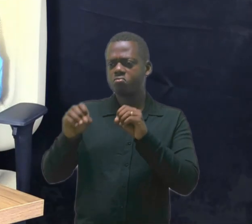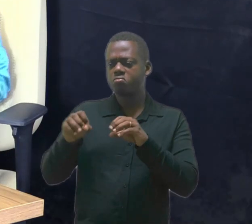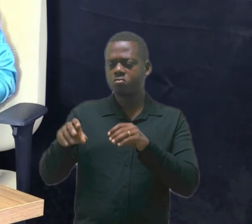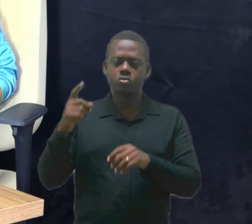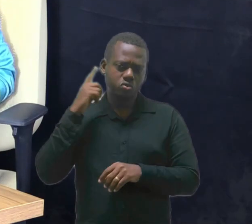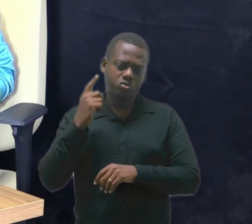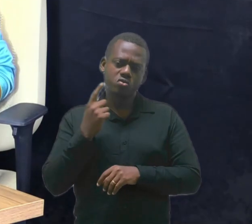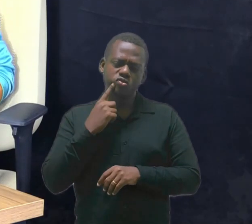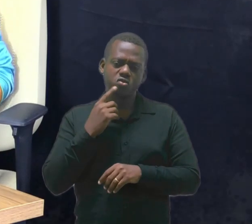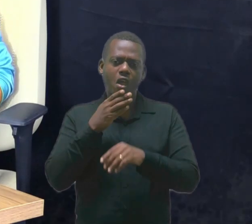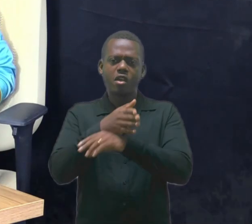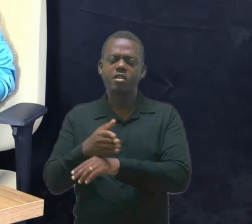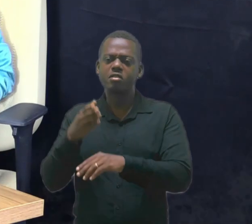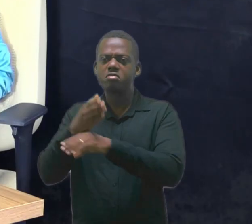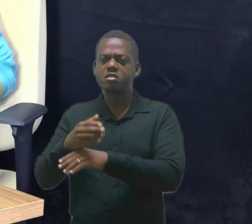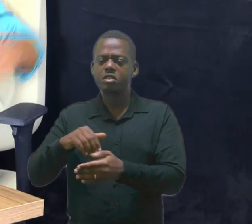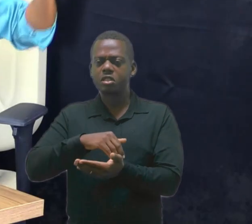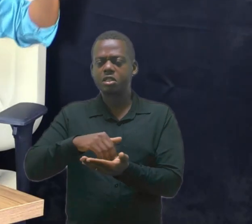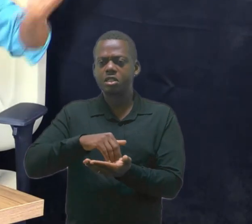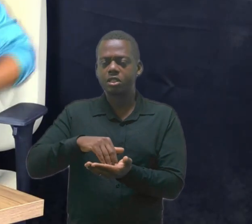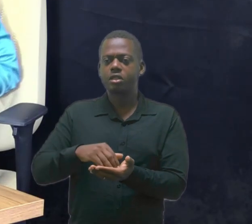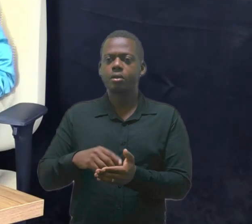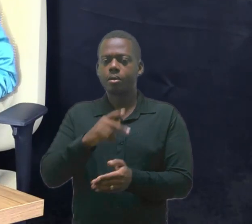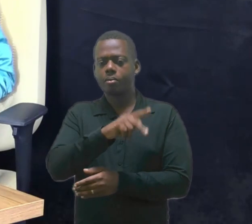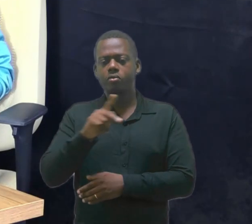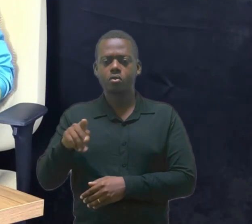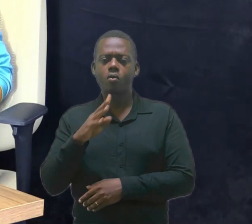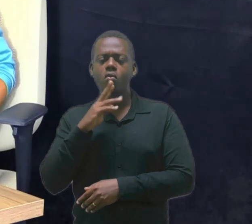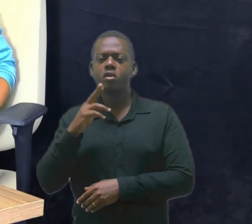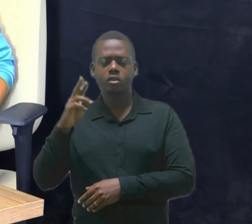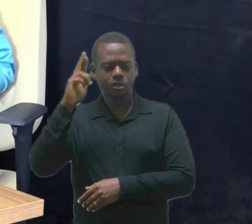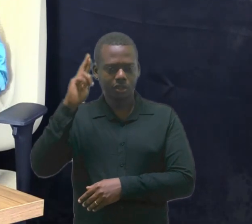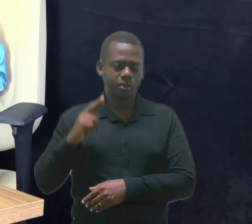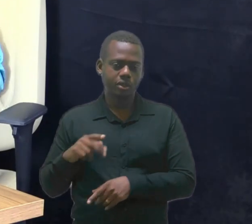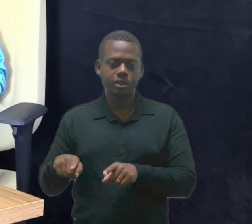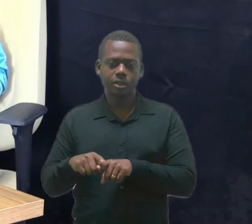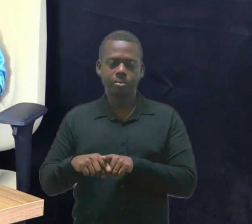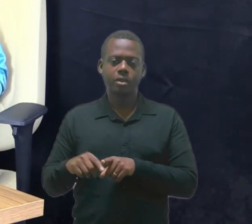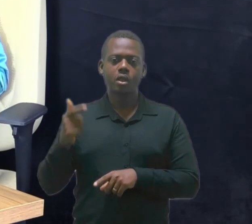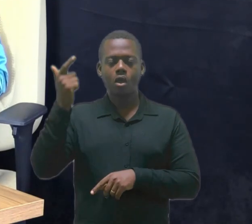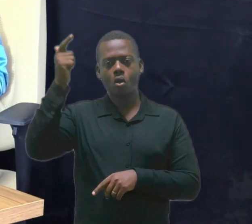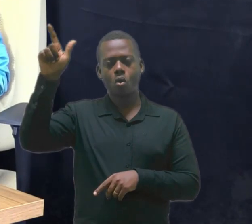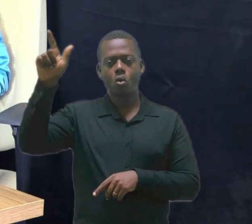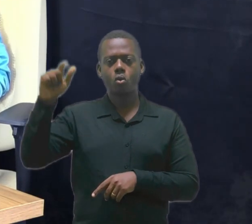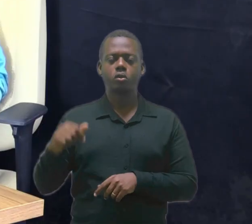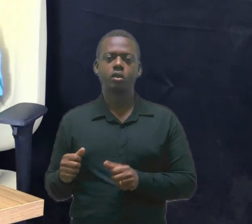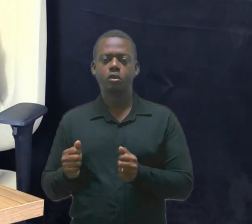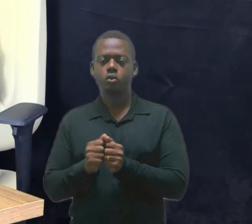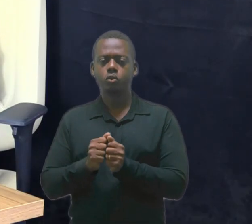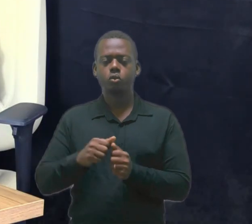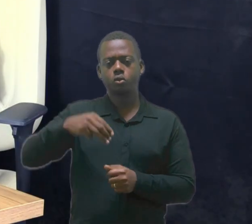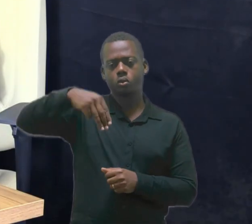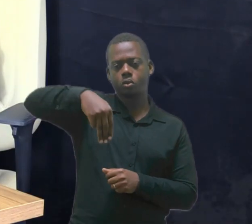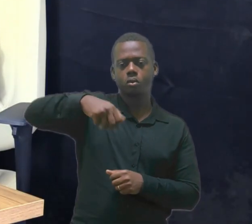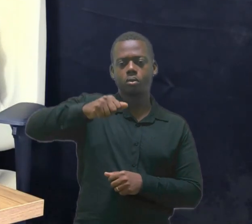dos surdos aqui na cidade, foi muito com os surdos na secretaria, os professores conhecem muito Rita. Né? Temos também aqui uma que hoje não está atuando como intérprete,